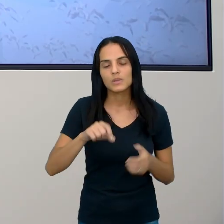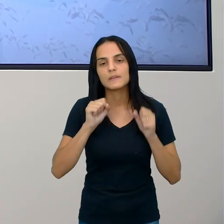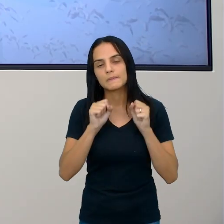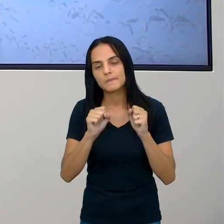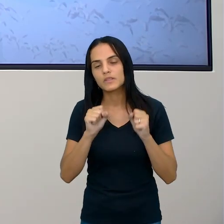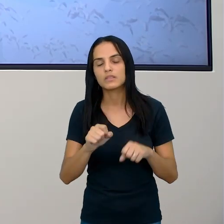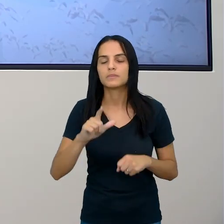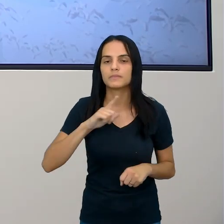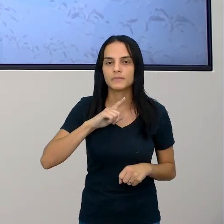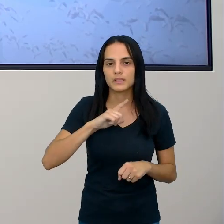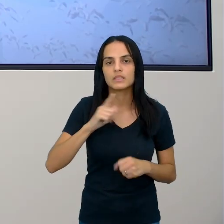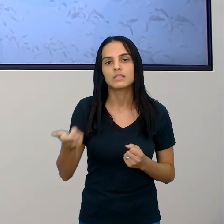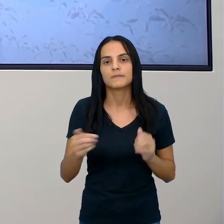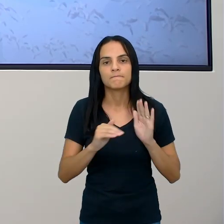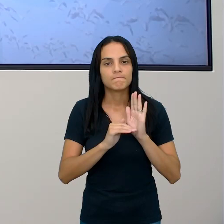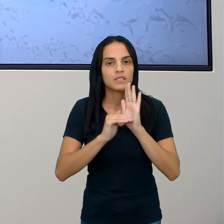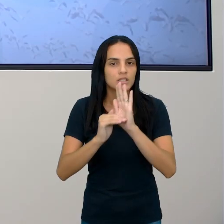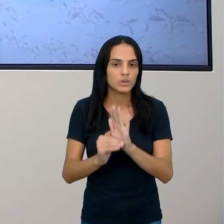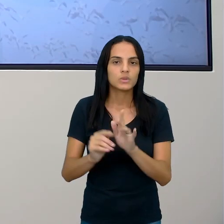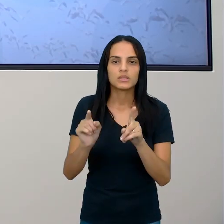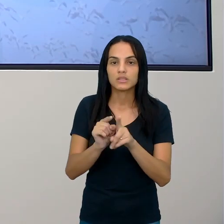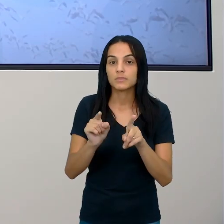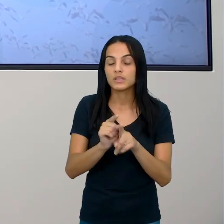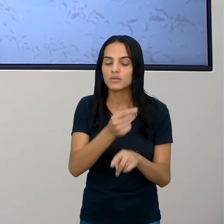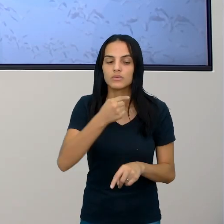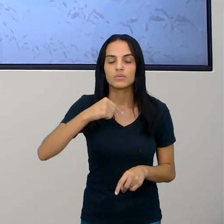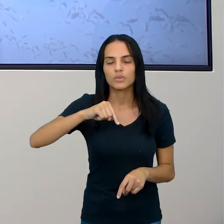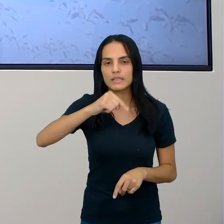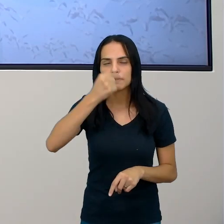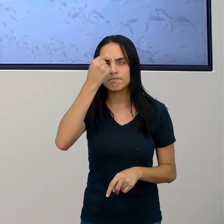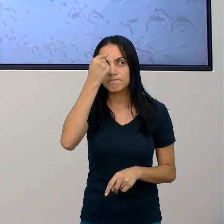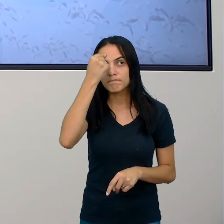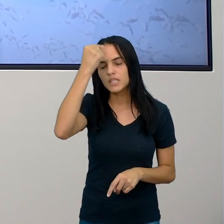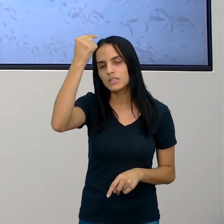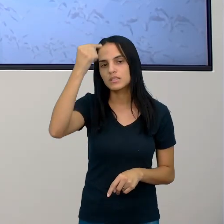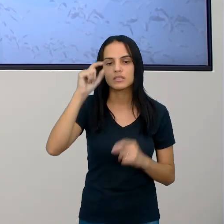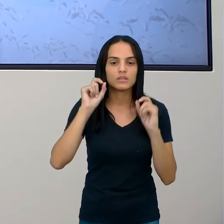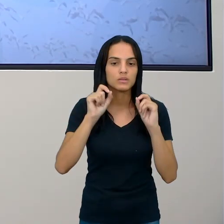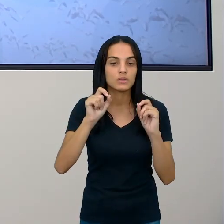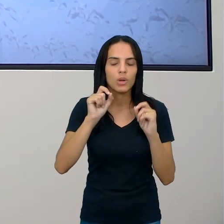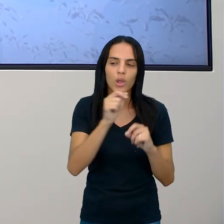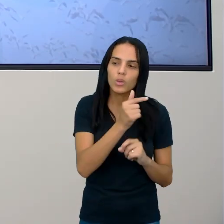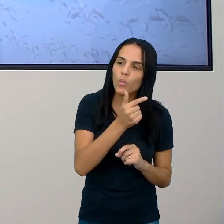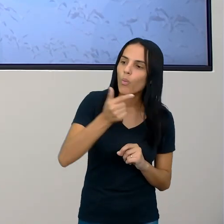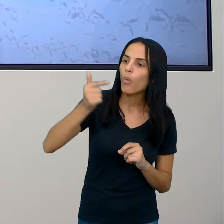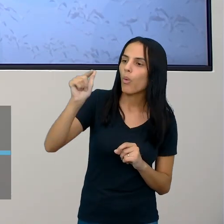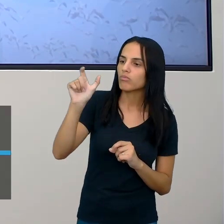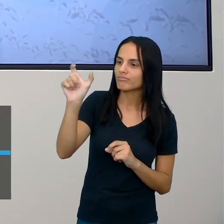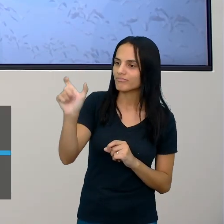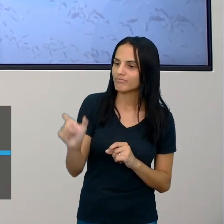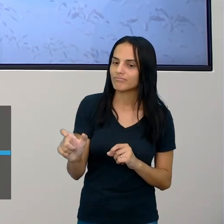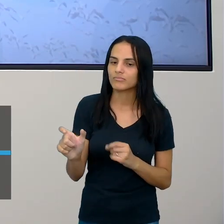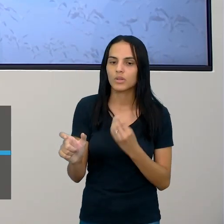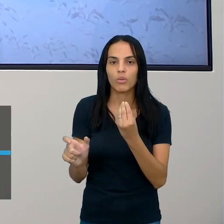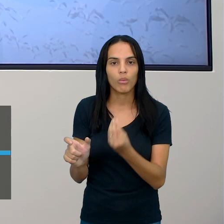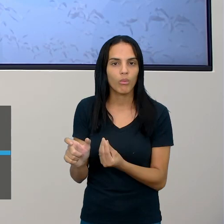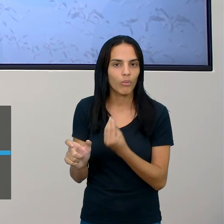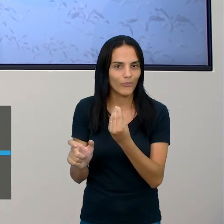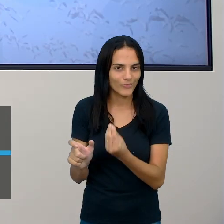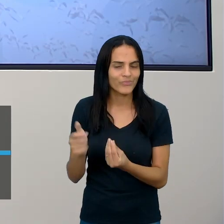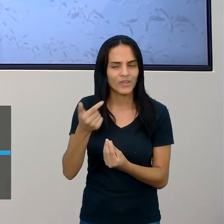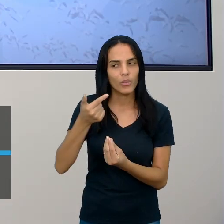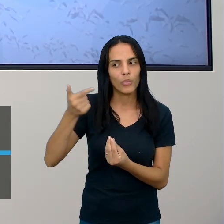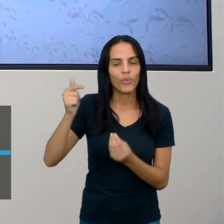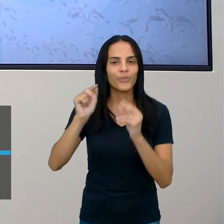ter, favorece também a gente pensar um pouco no outro, né? Então tá aí um outro